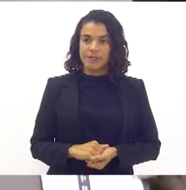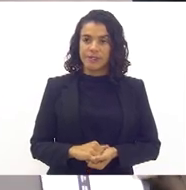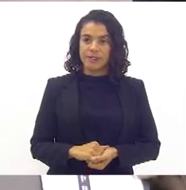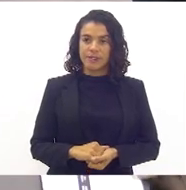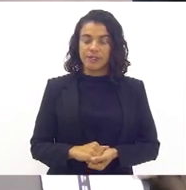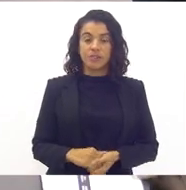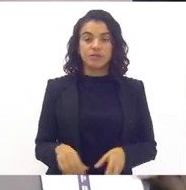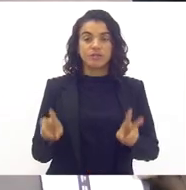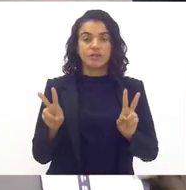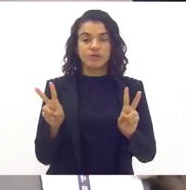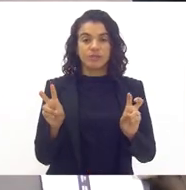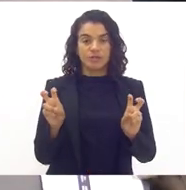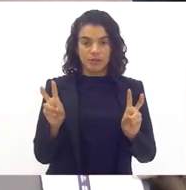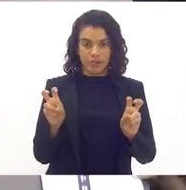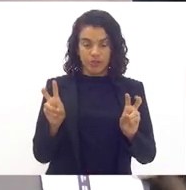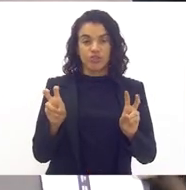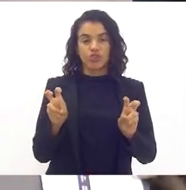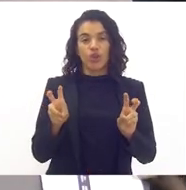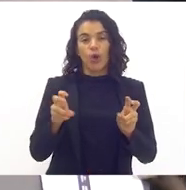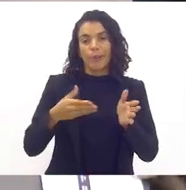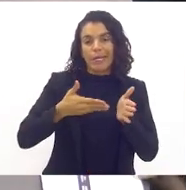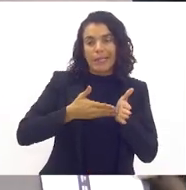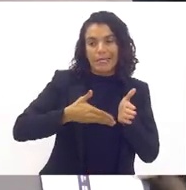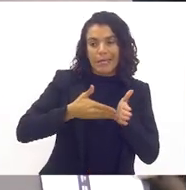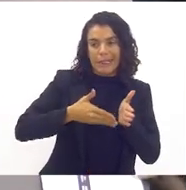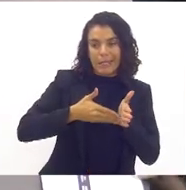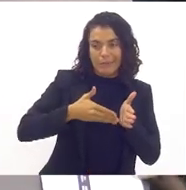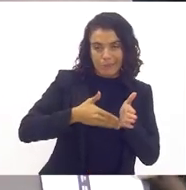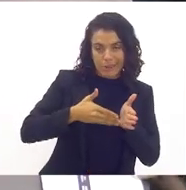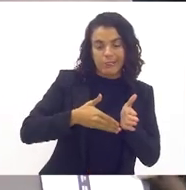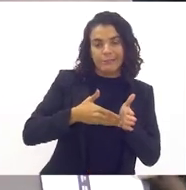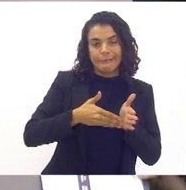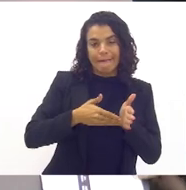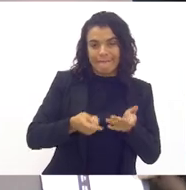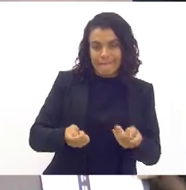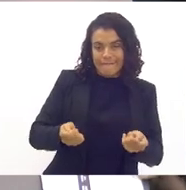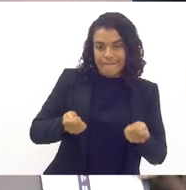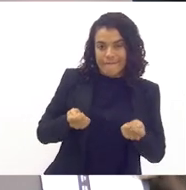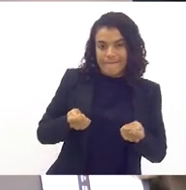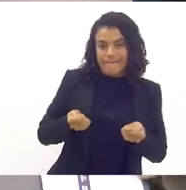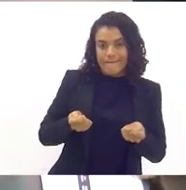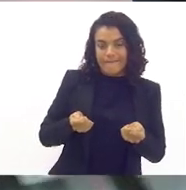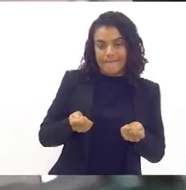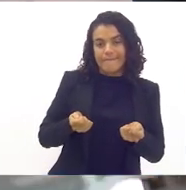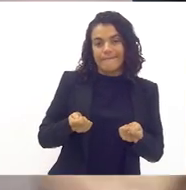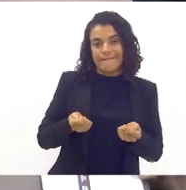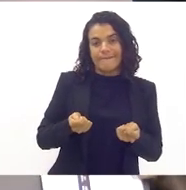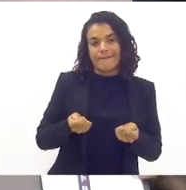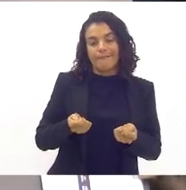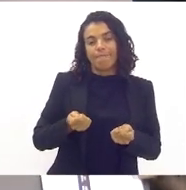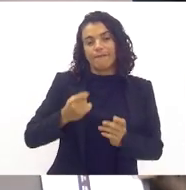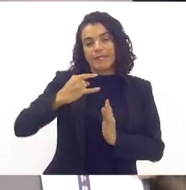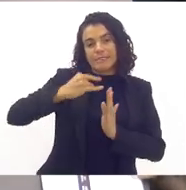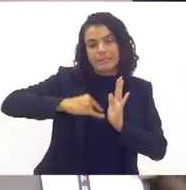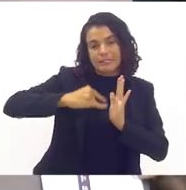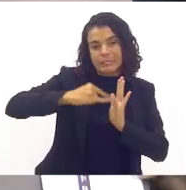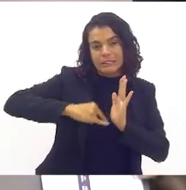Em relação aos limites legais, né, de receita corrente